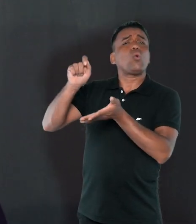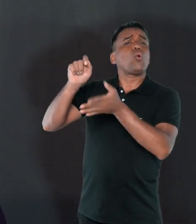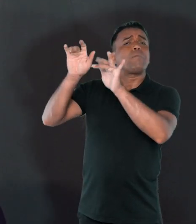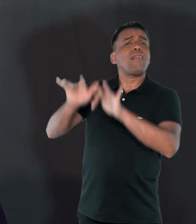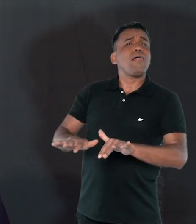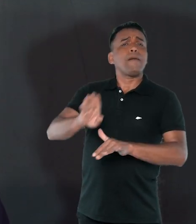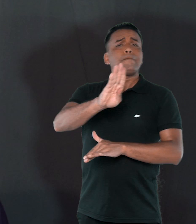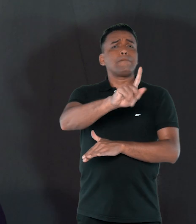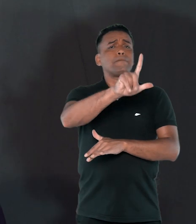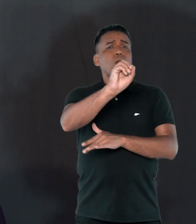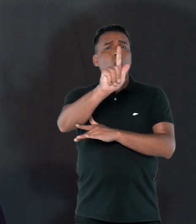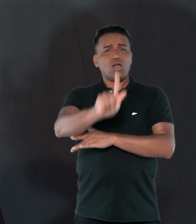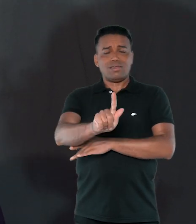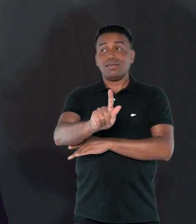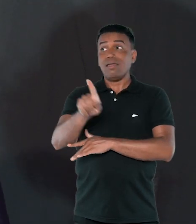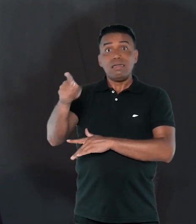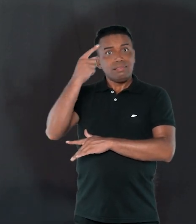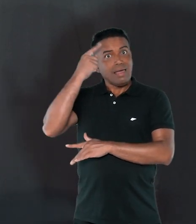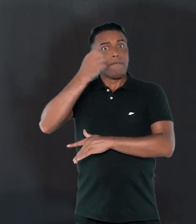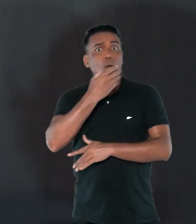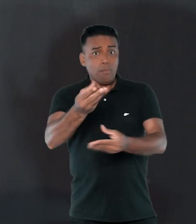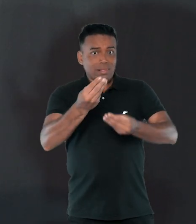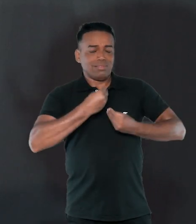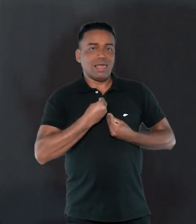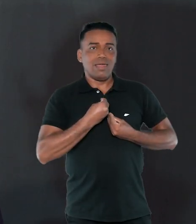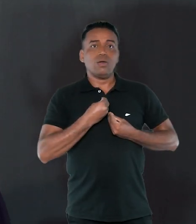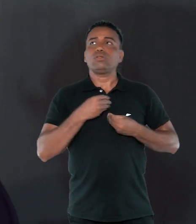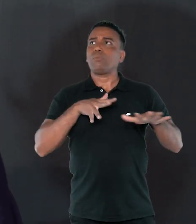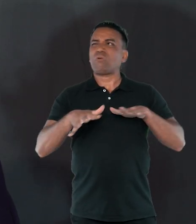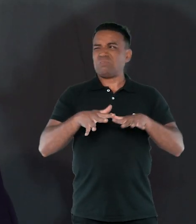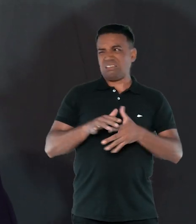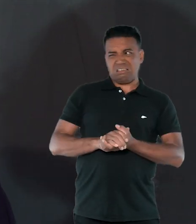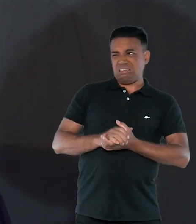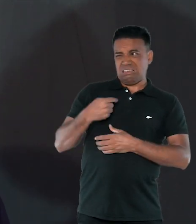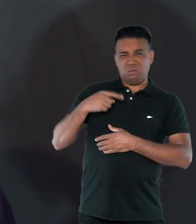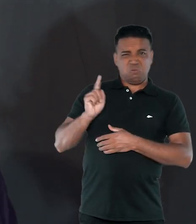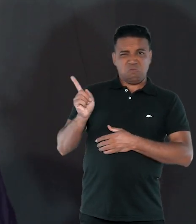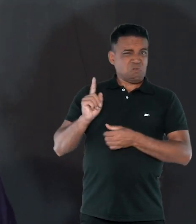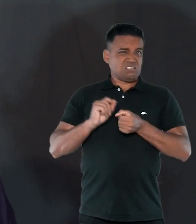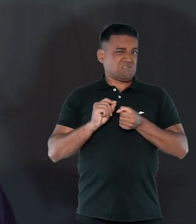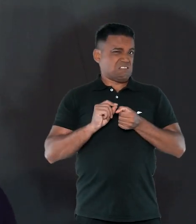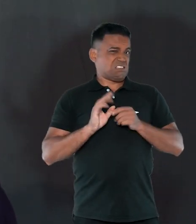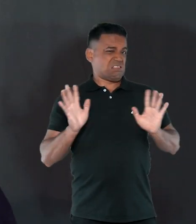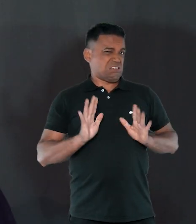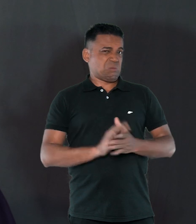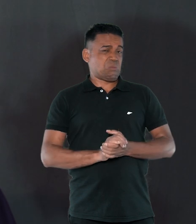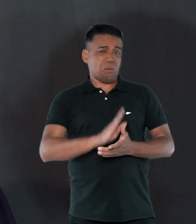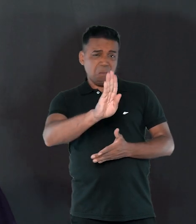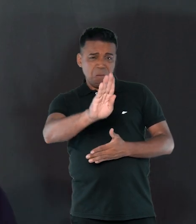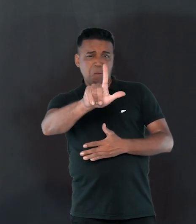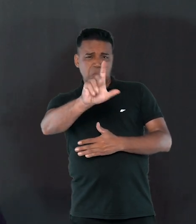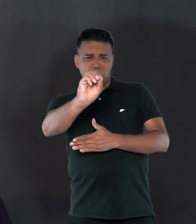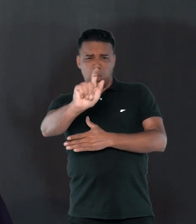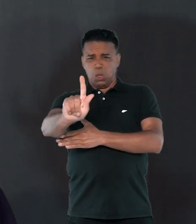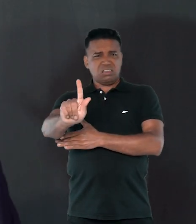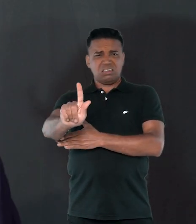sempre me deu muitas boas ideias e o meu primeiro movimento, muitas vezes, é de resistência. Não, um blog, escrever